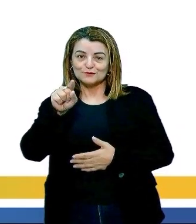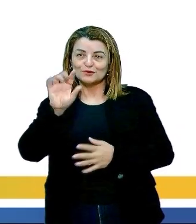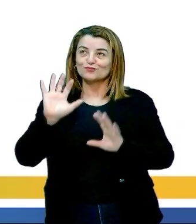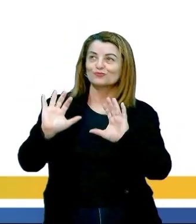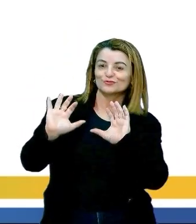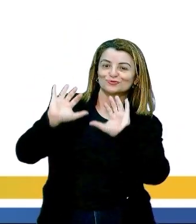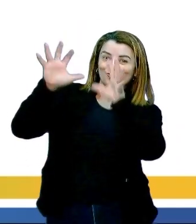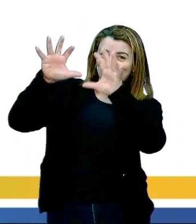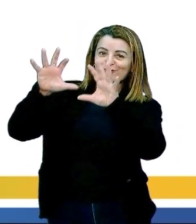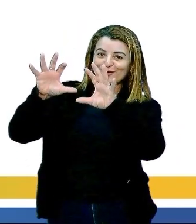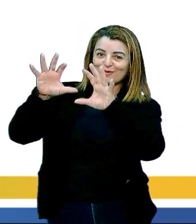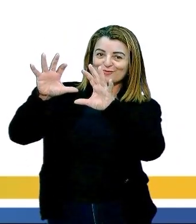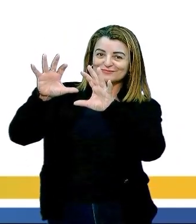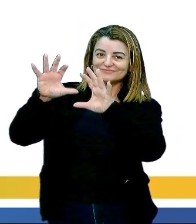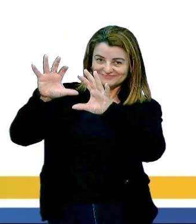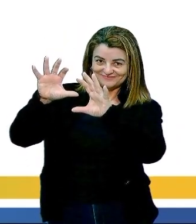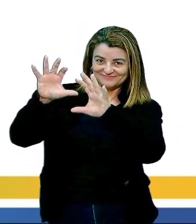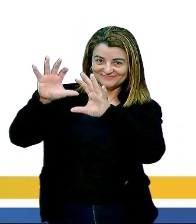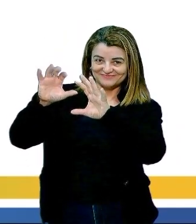joga voleibol?